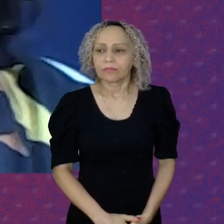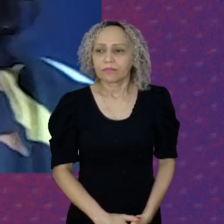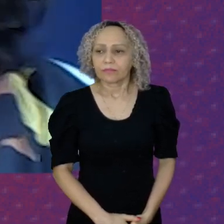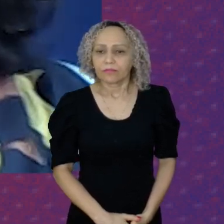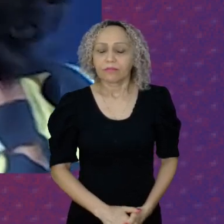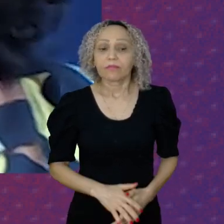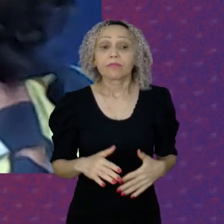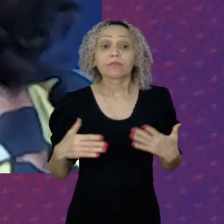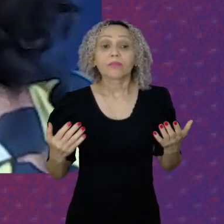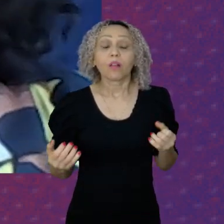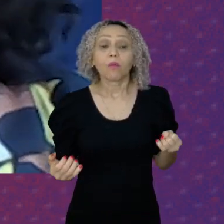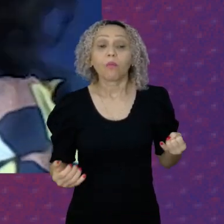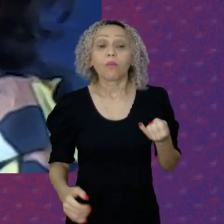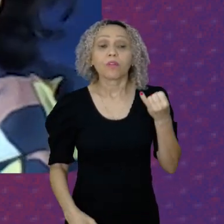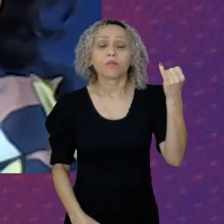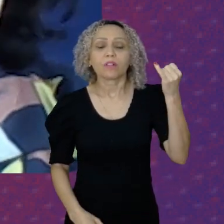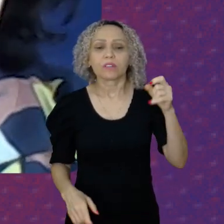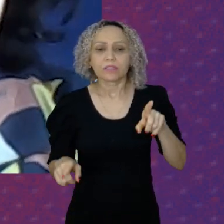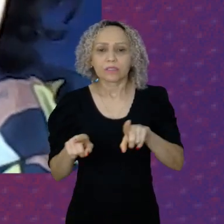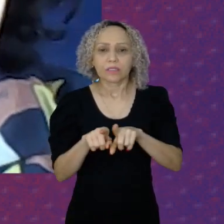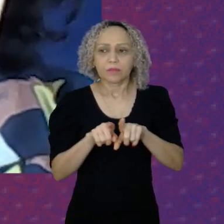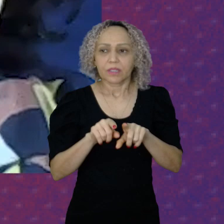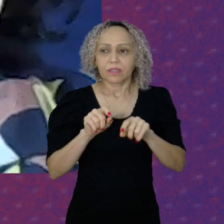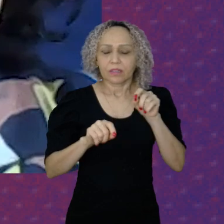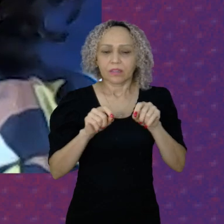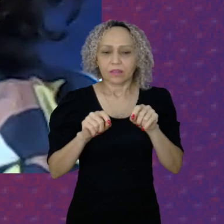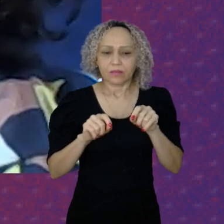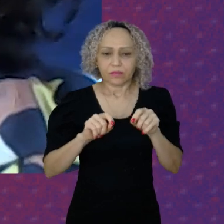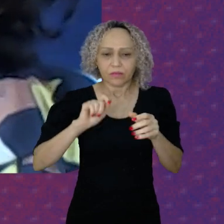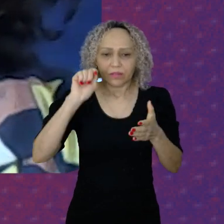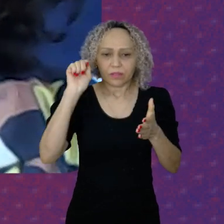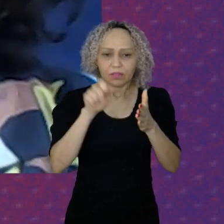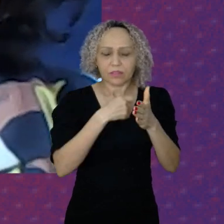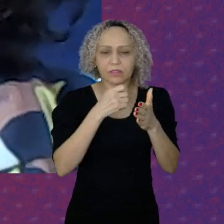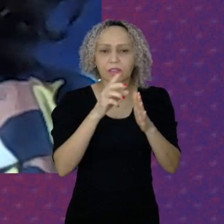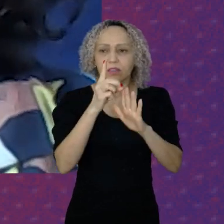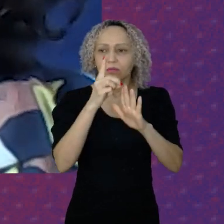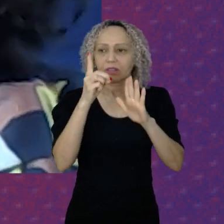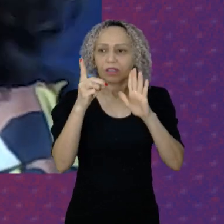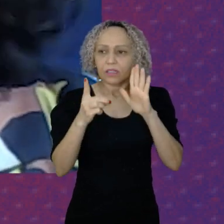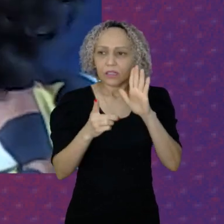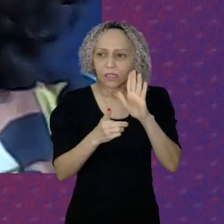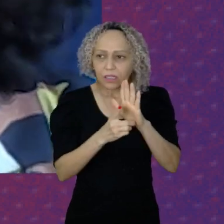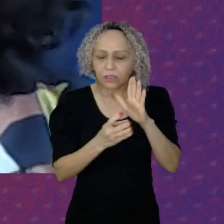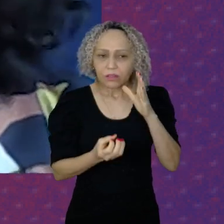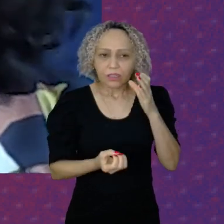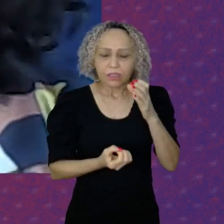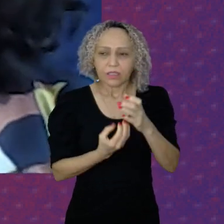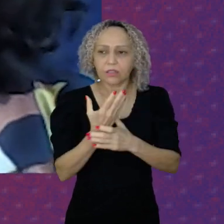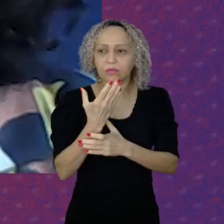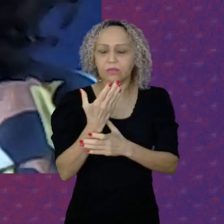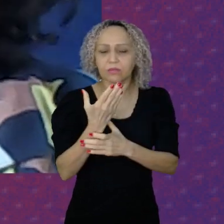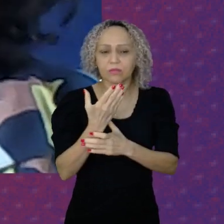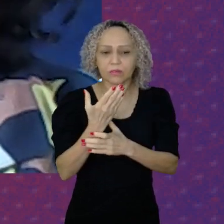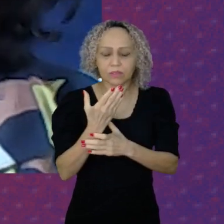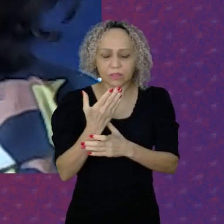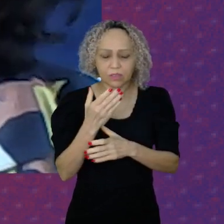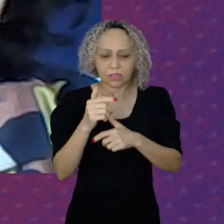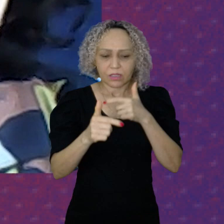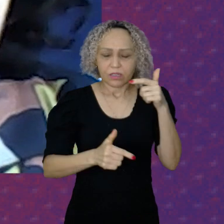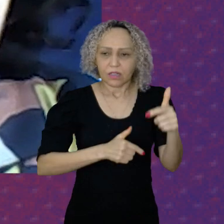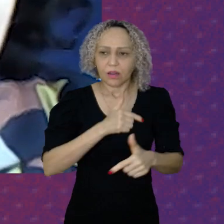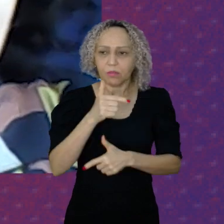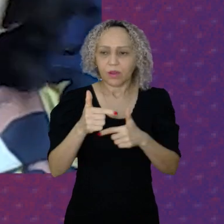E muito importante também, foi assinado um decreto que cria um grupo de trabalho